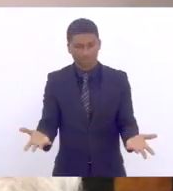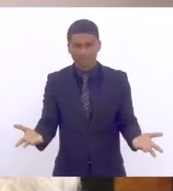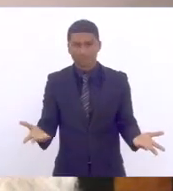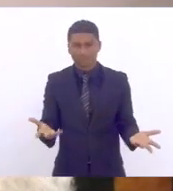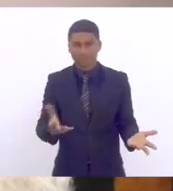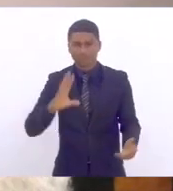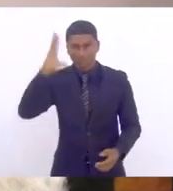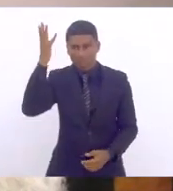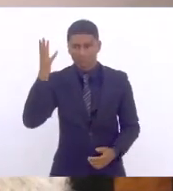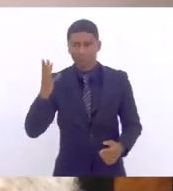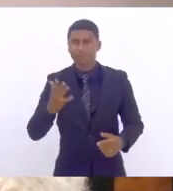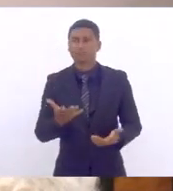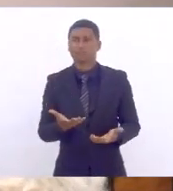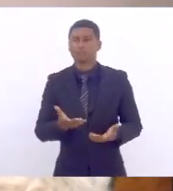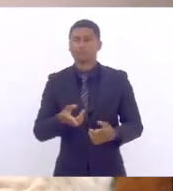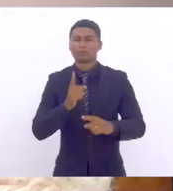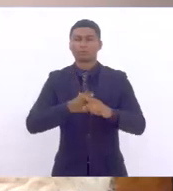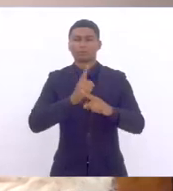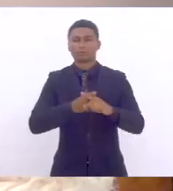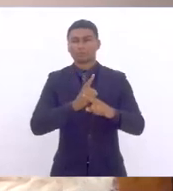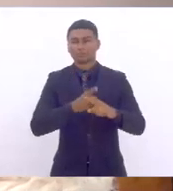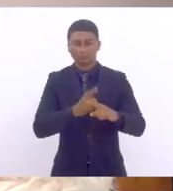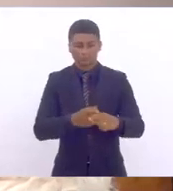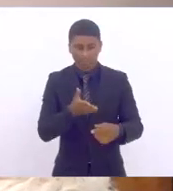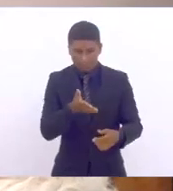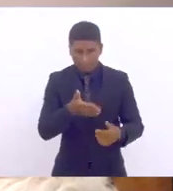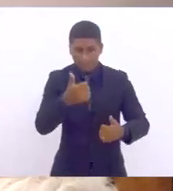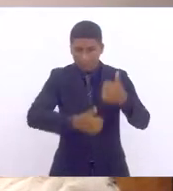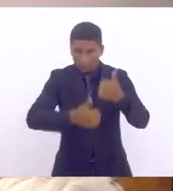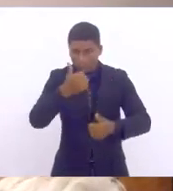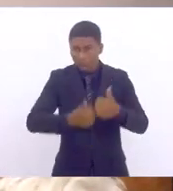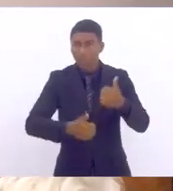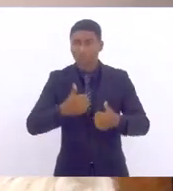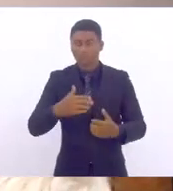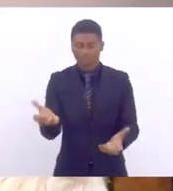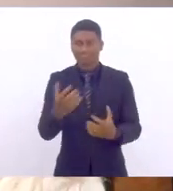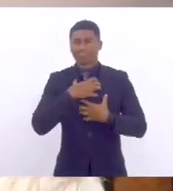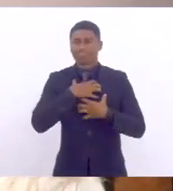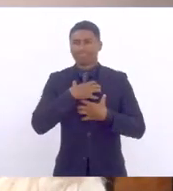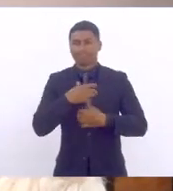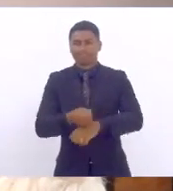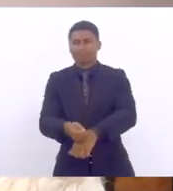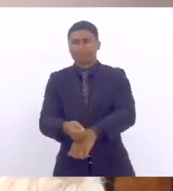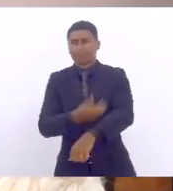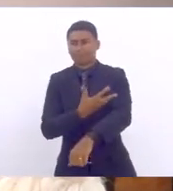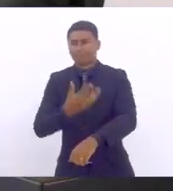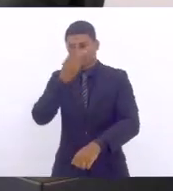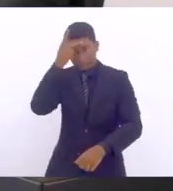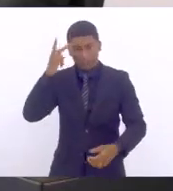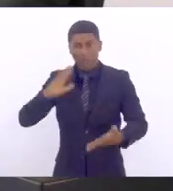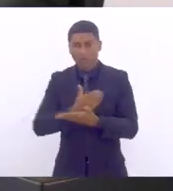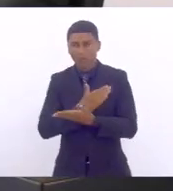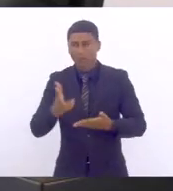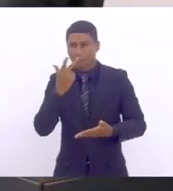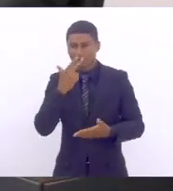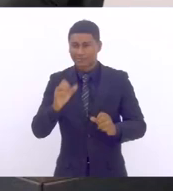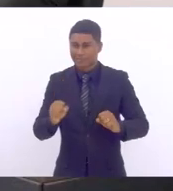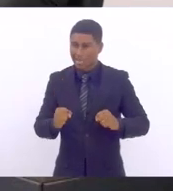espontaneamente. Porque aquilo ali é uma coisa que mexe com o sentimento das pessoas. Tem gente que se mata por causa de